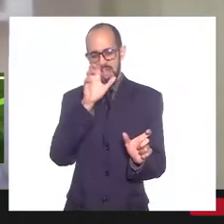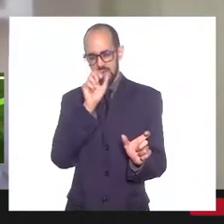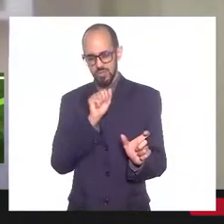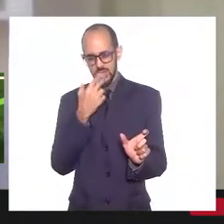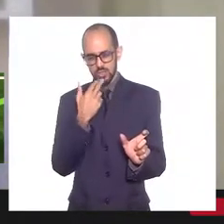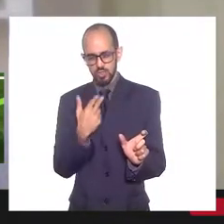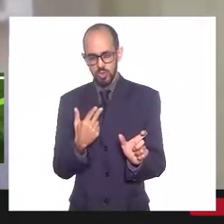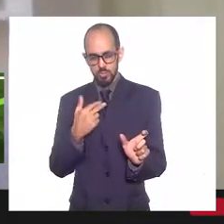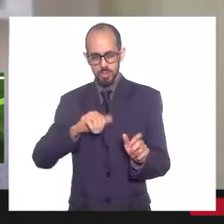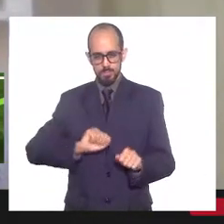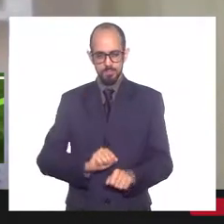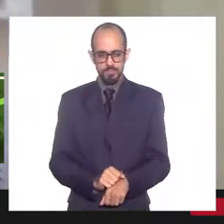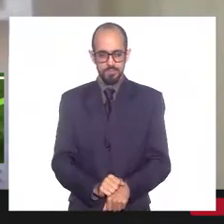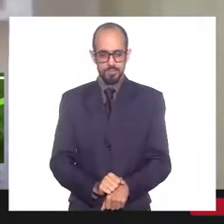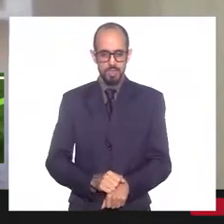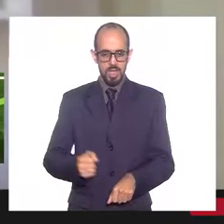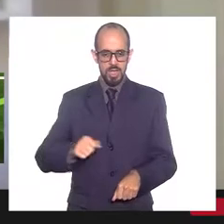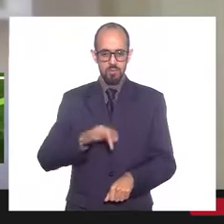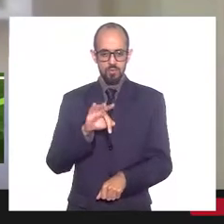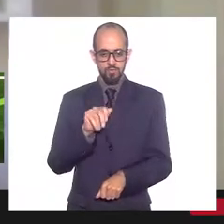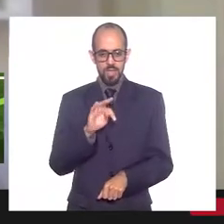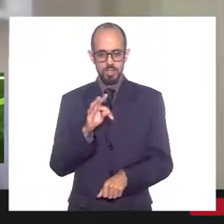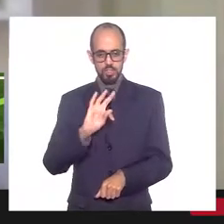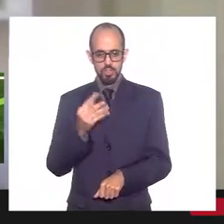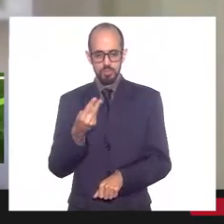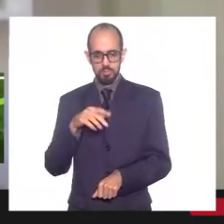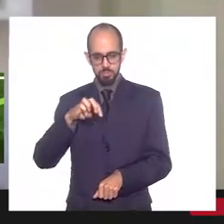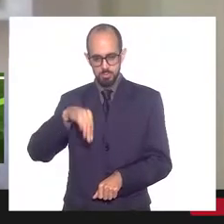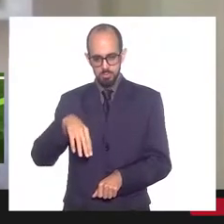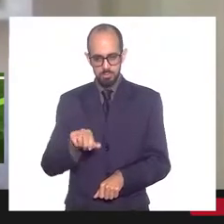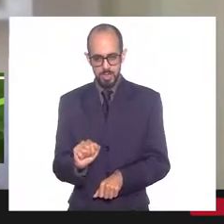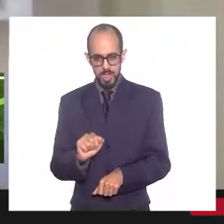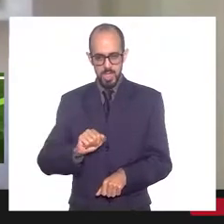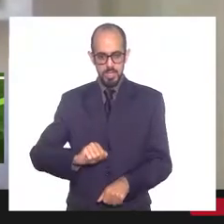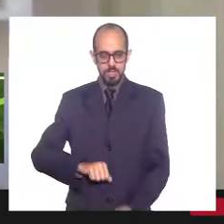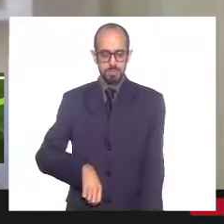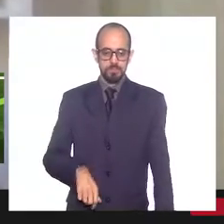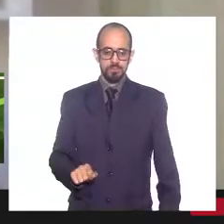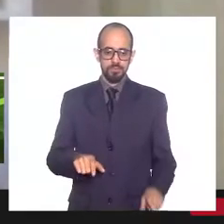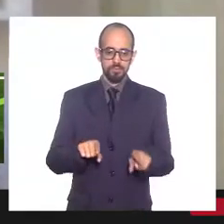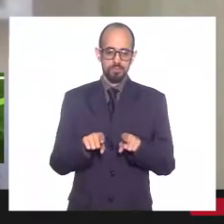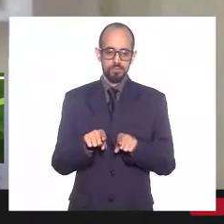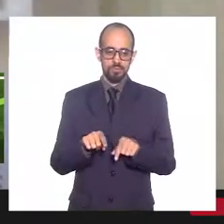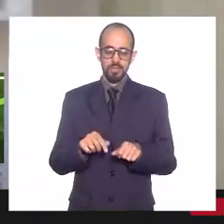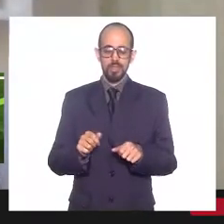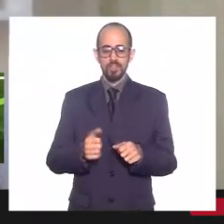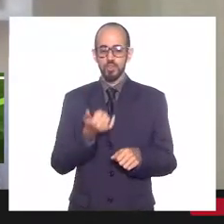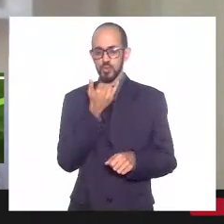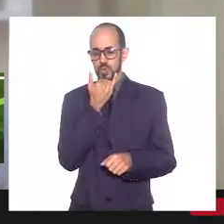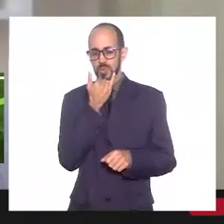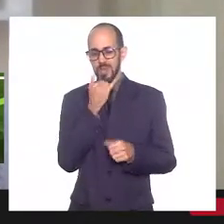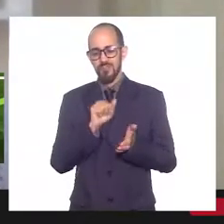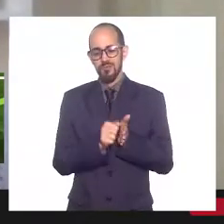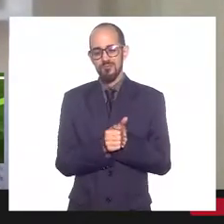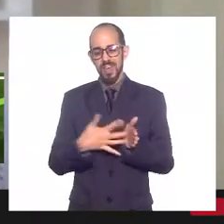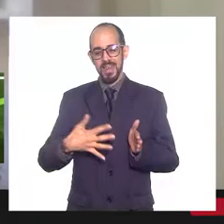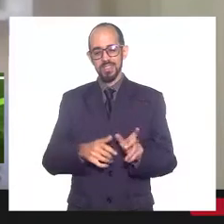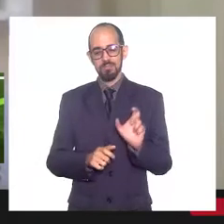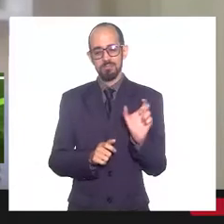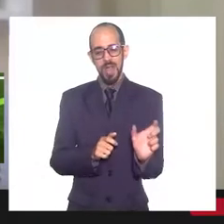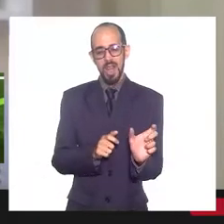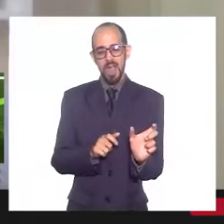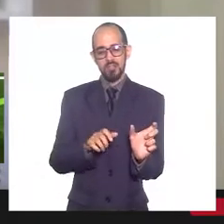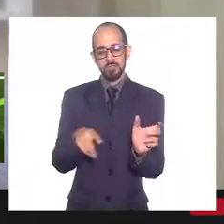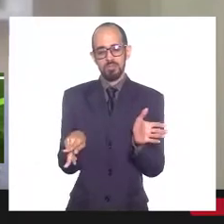referência o choque o Danny Boo que por sua vez descende do atara magba da Saudosa